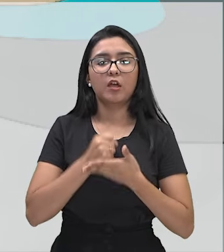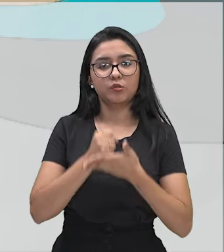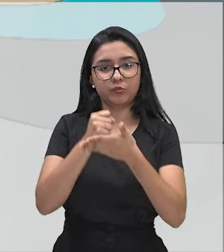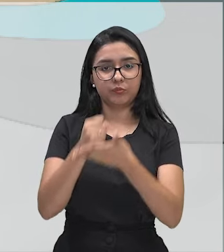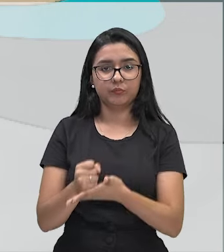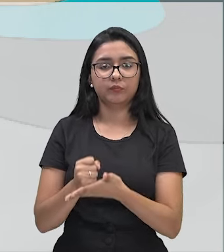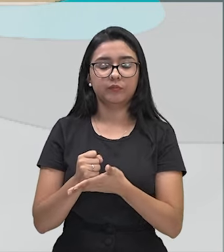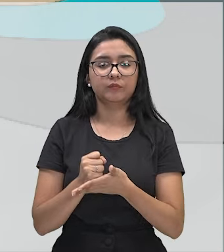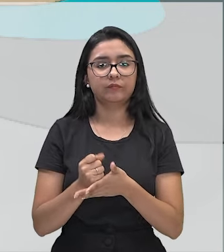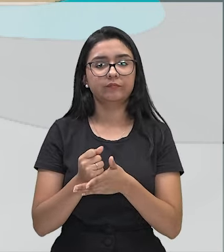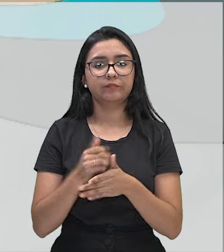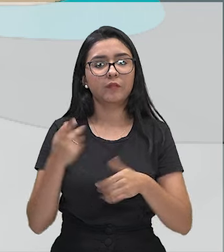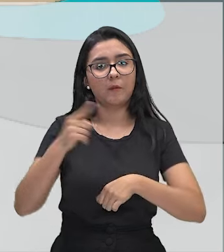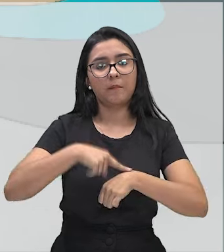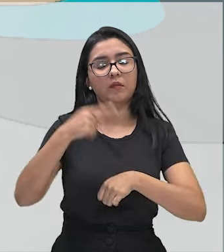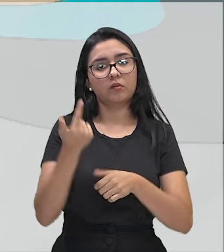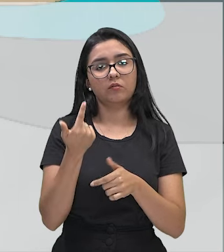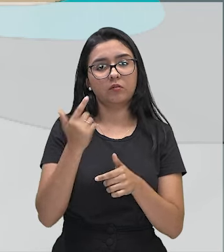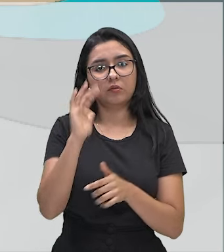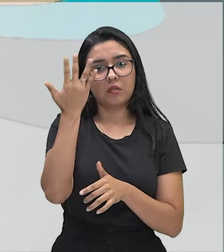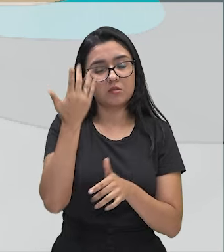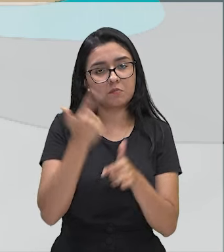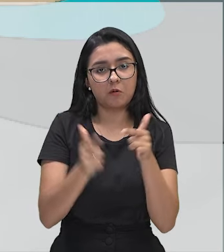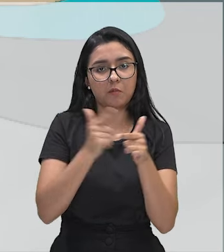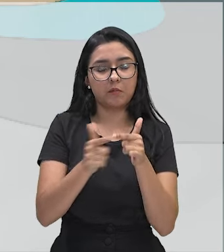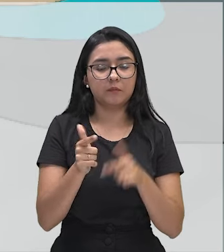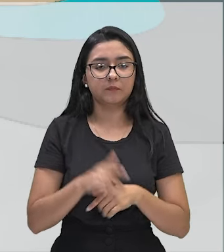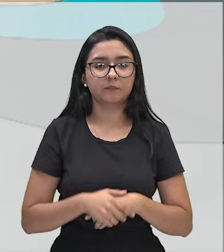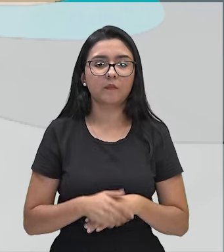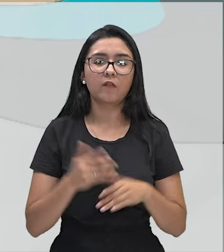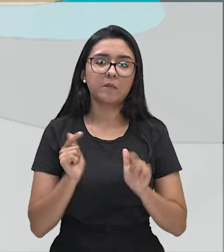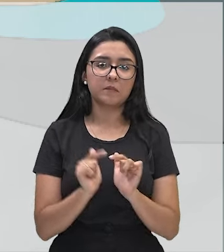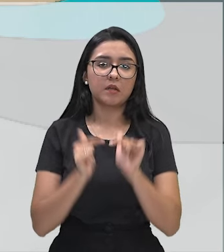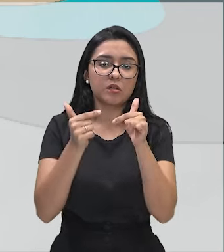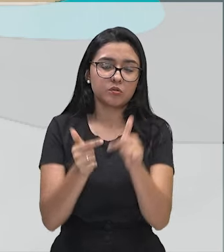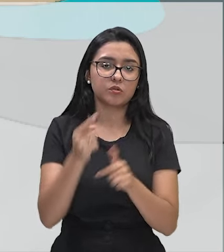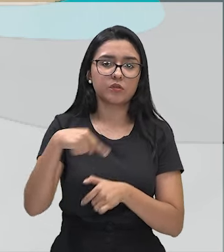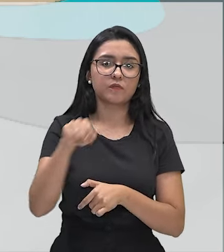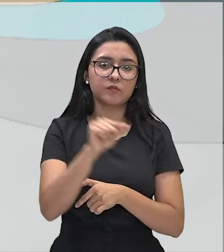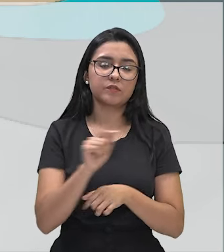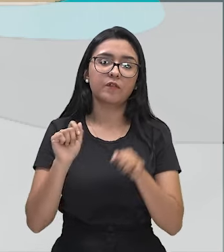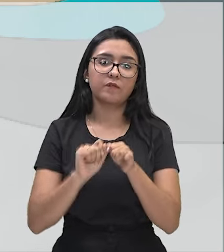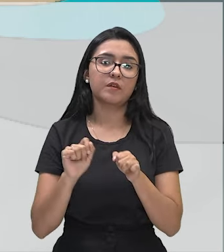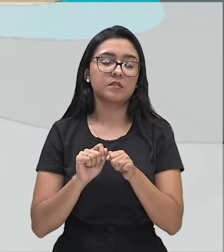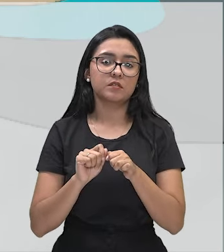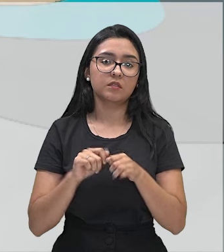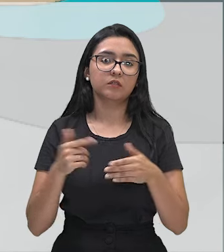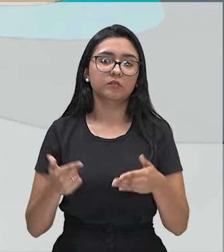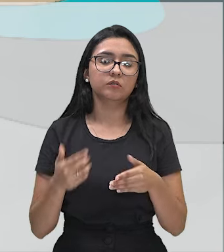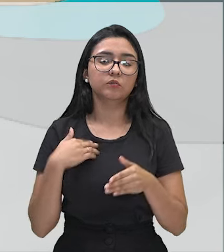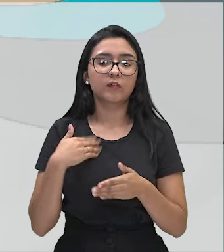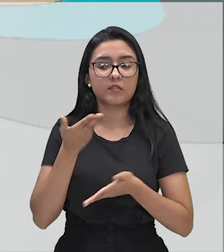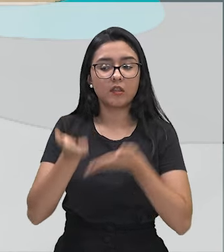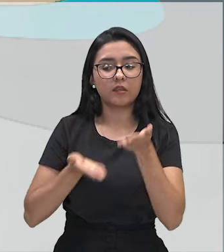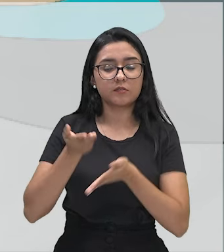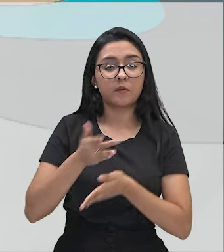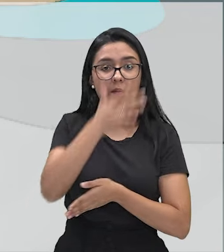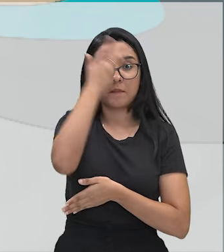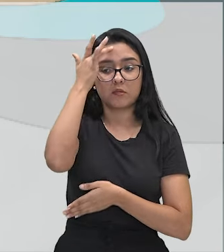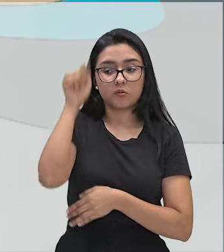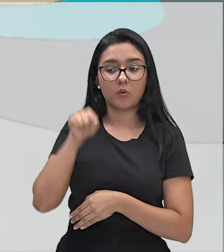socorros e o que são primeiros socorros são aquelas primeiras ações que você vai fazer no atendimento a uma